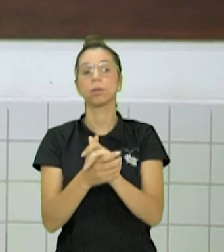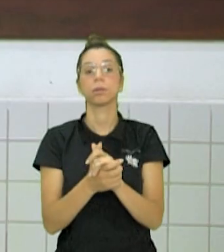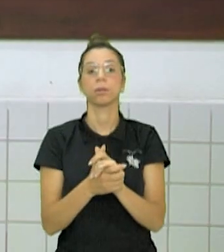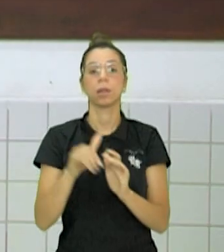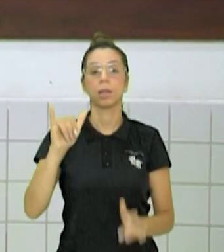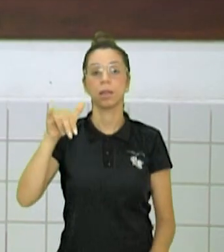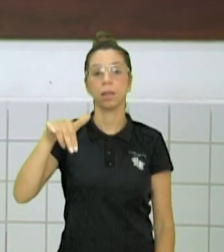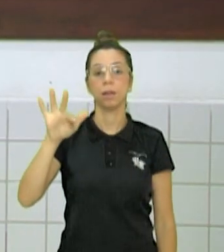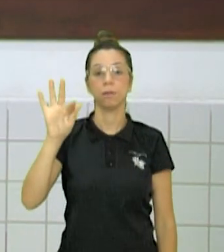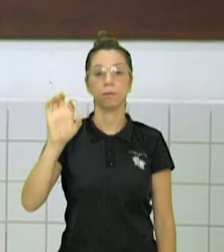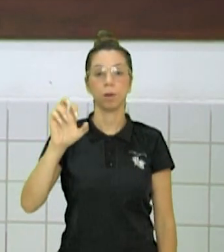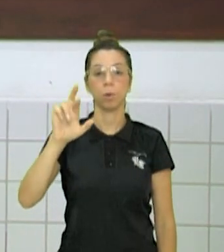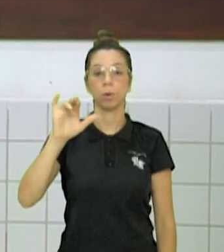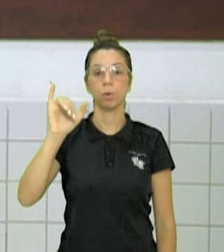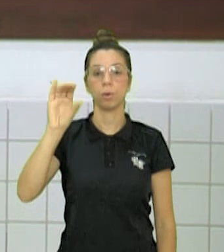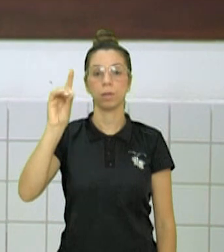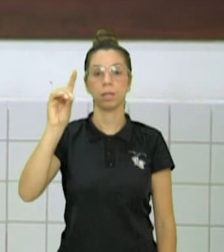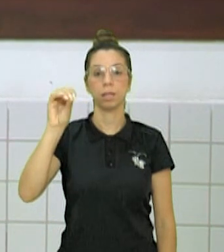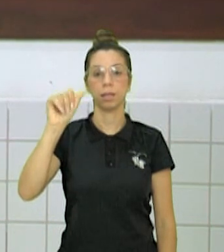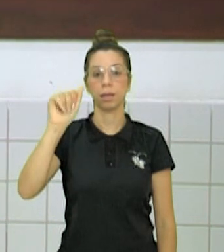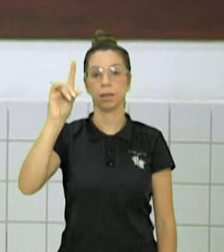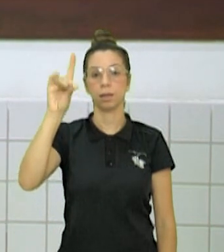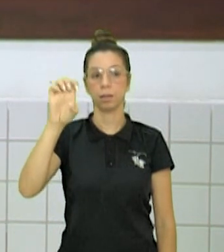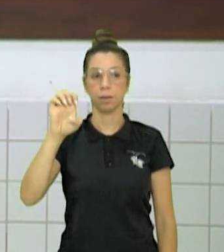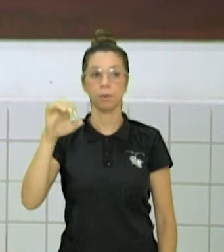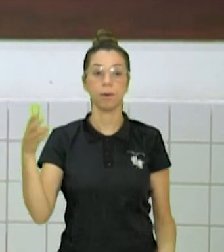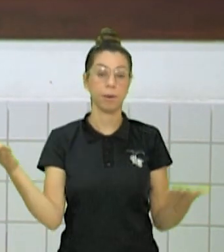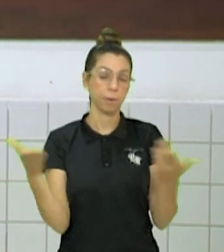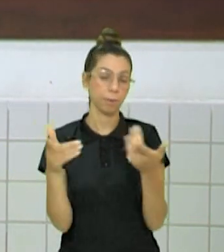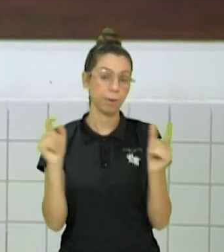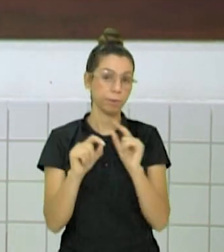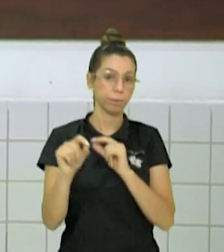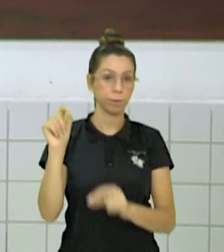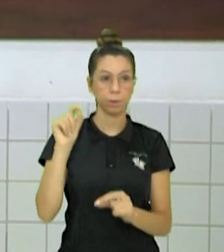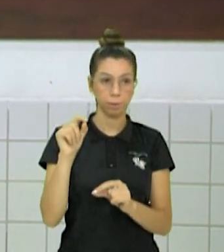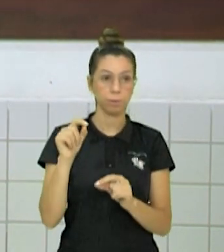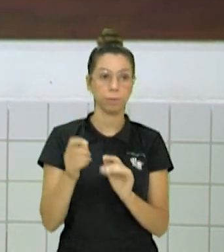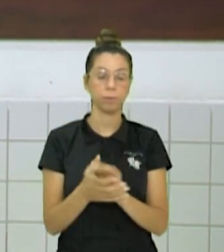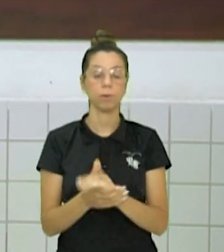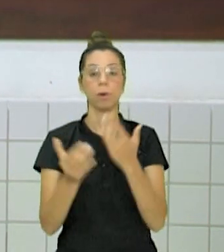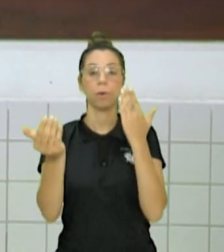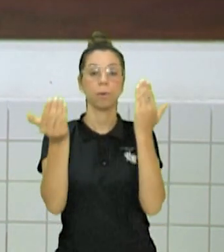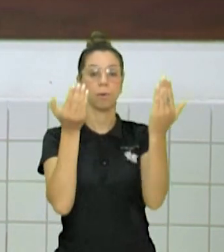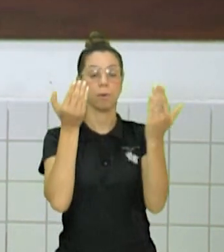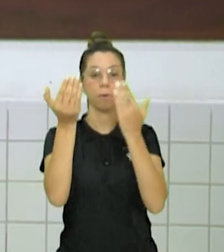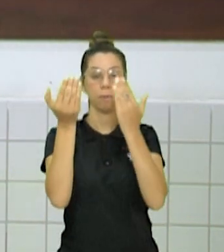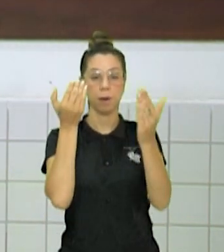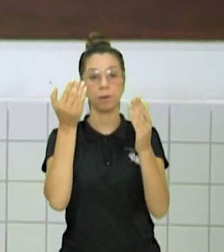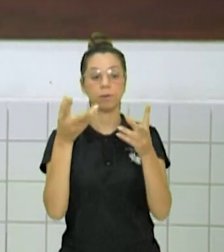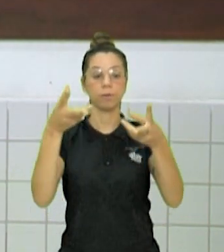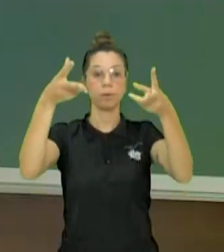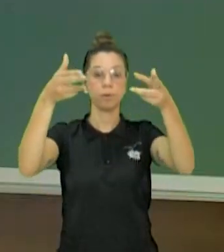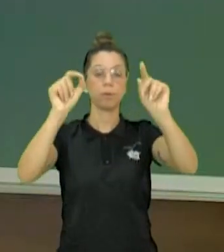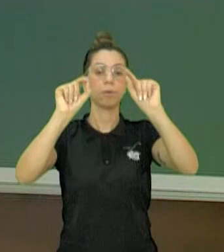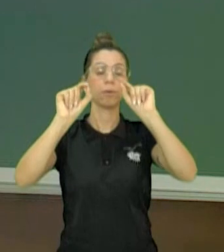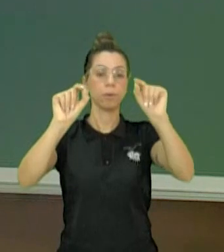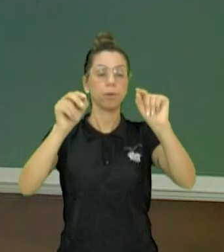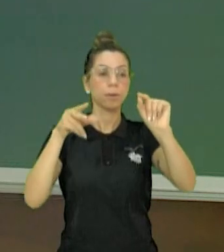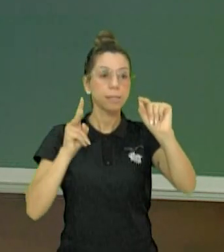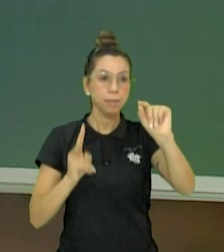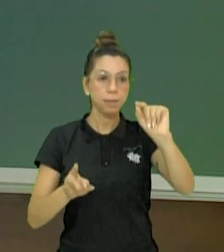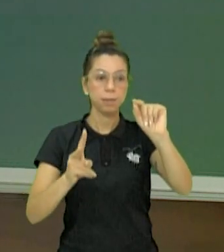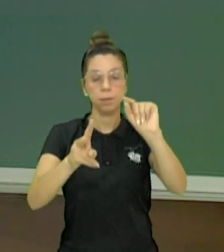vocês aqui os tipos de comparativo que nós vimos na nossa aula. Vejam aqui. O comparativo de igualdade, ele é feito sempre